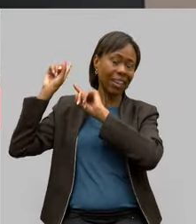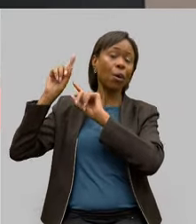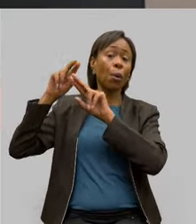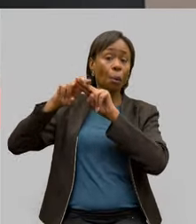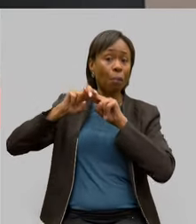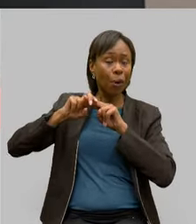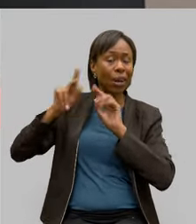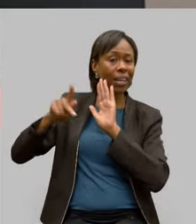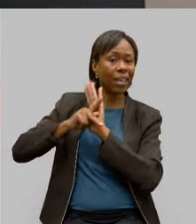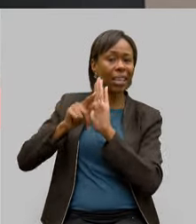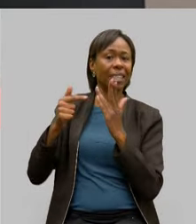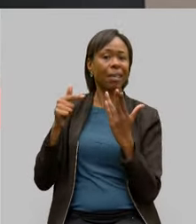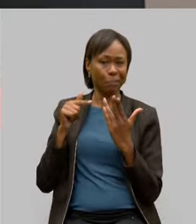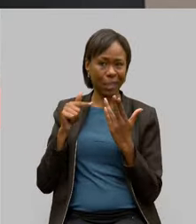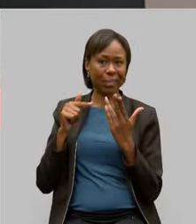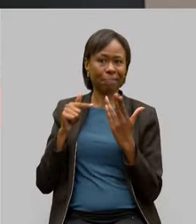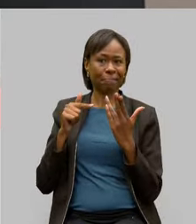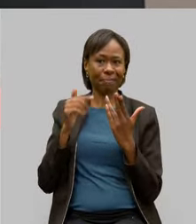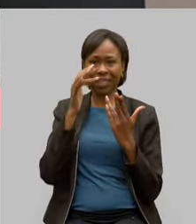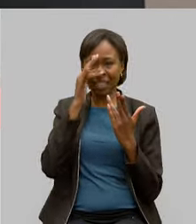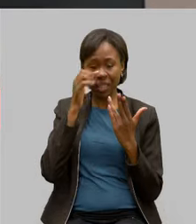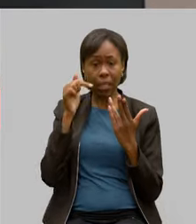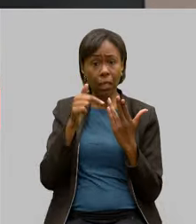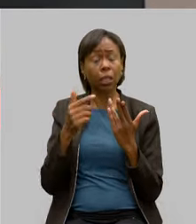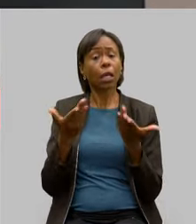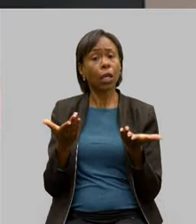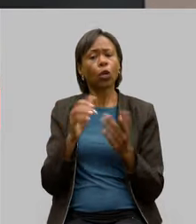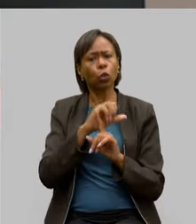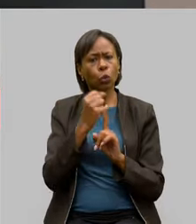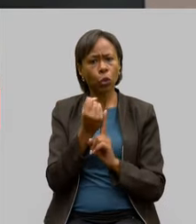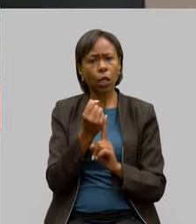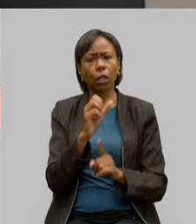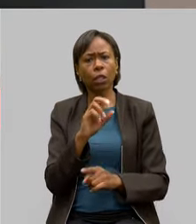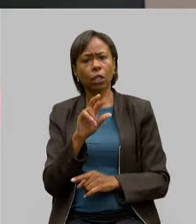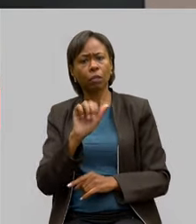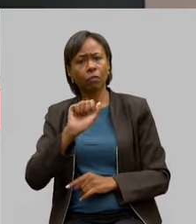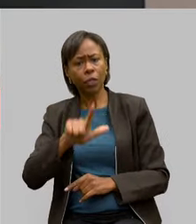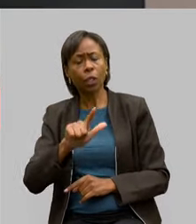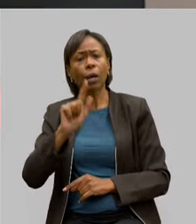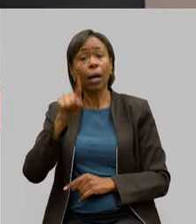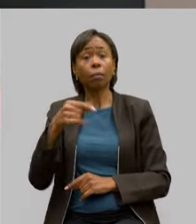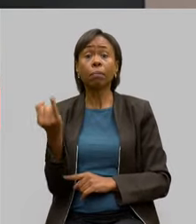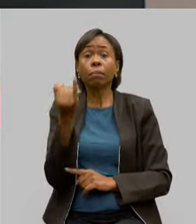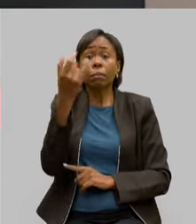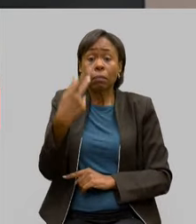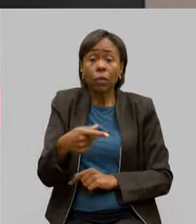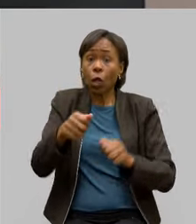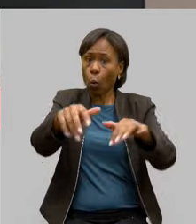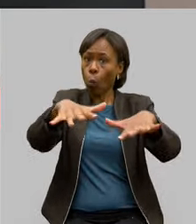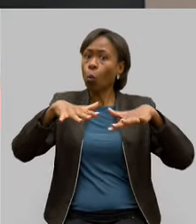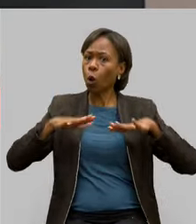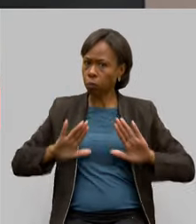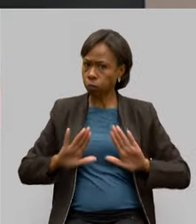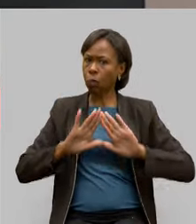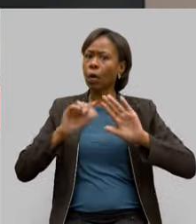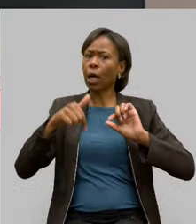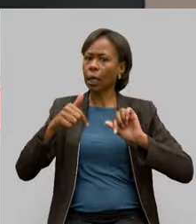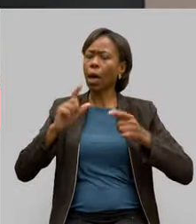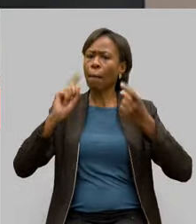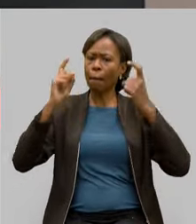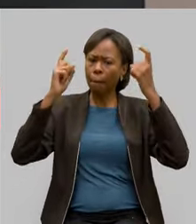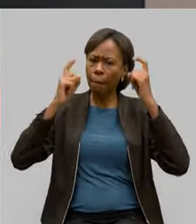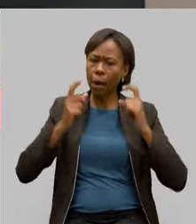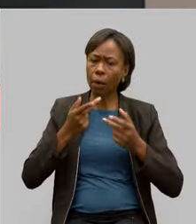planta então enquanto sociedade civil aqui é muito importante essa plenária essa discussão que a gente esteja aqui enquanto sociedade civil